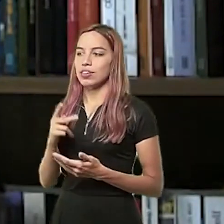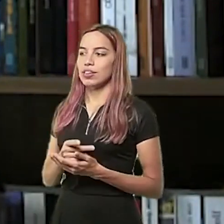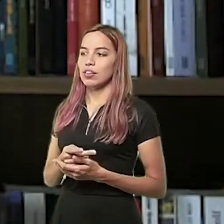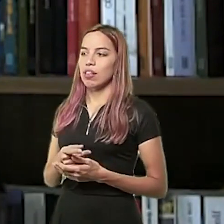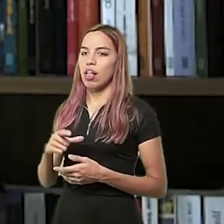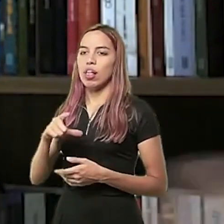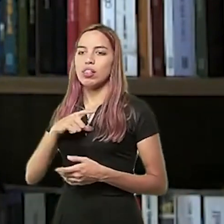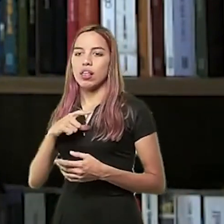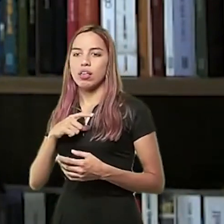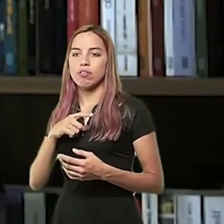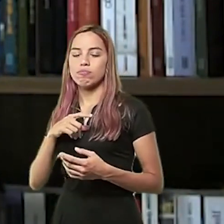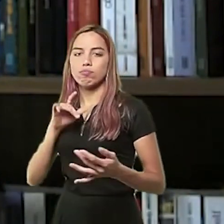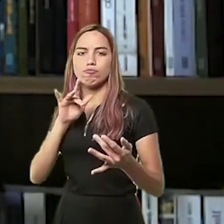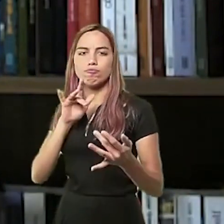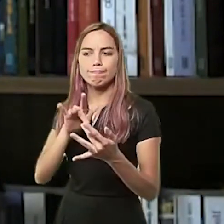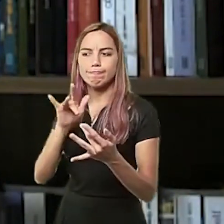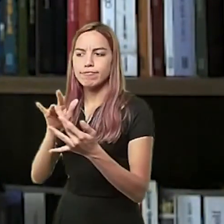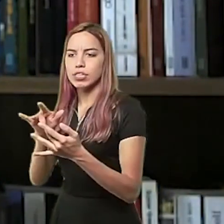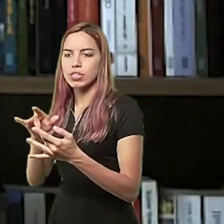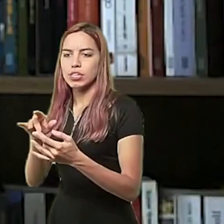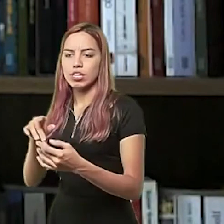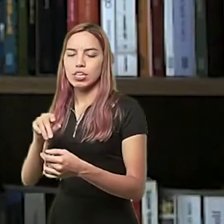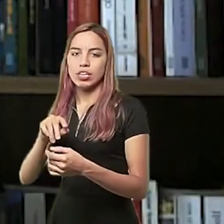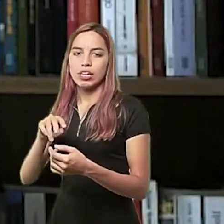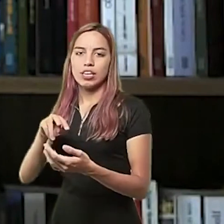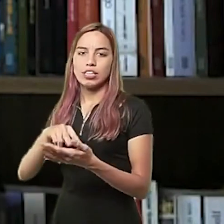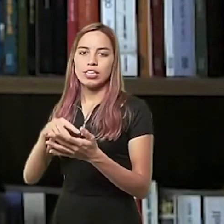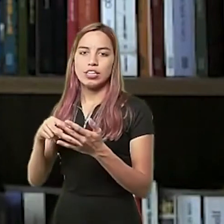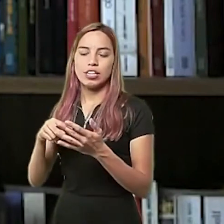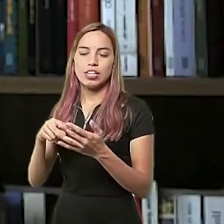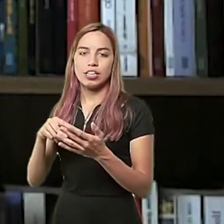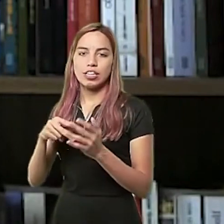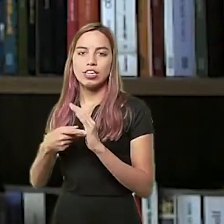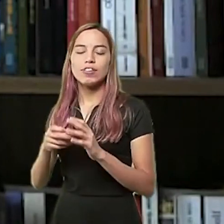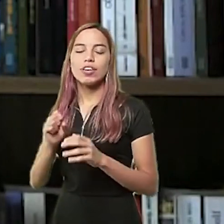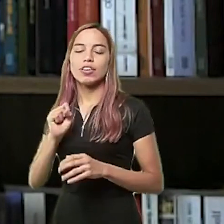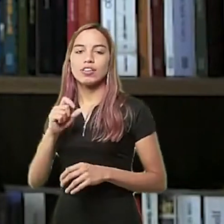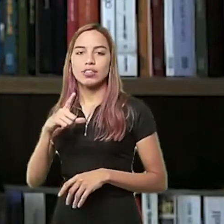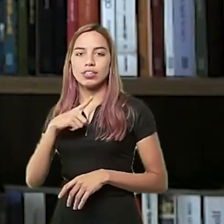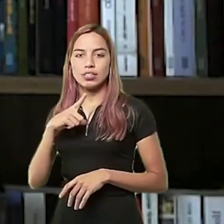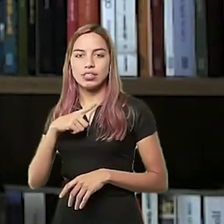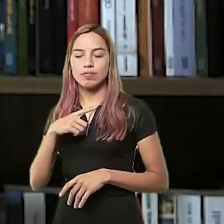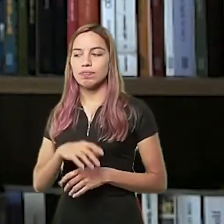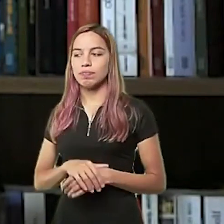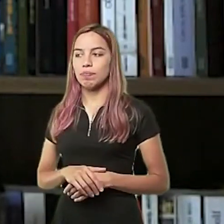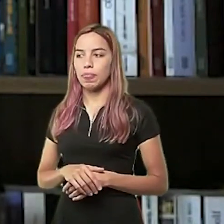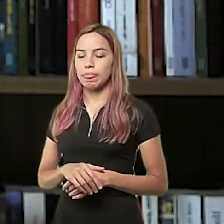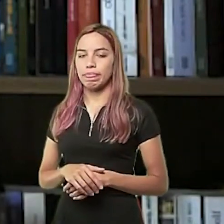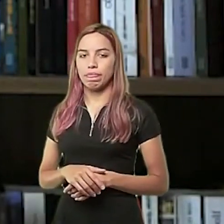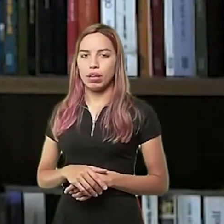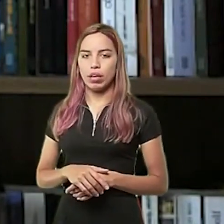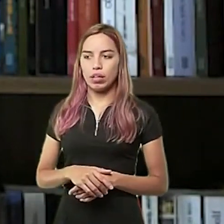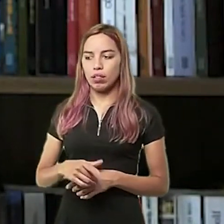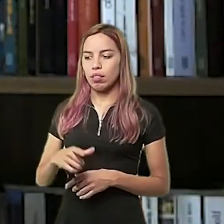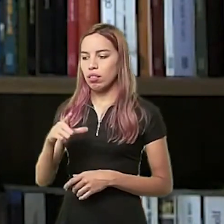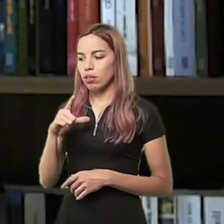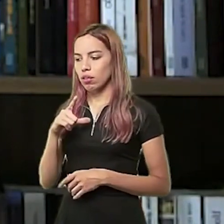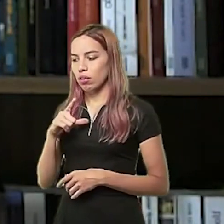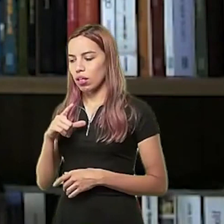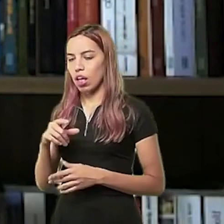da Alma, né? Uma mulher escravizada no século XIX que se move para ser livre,